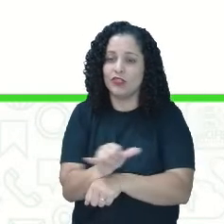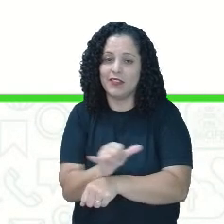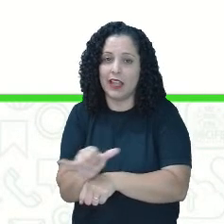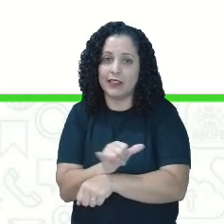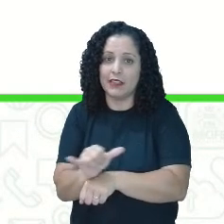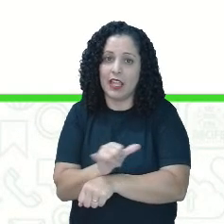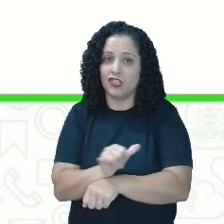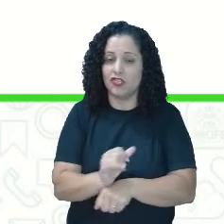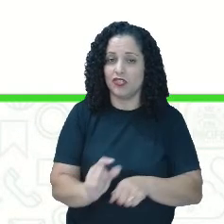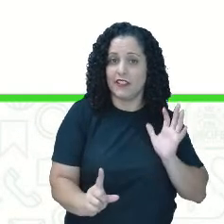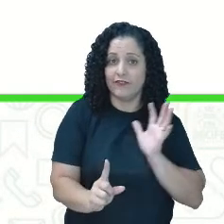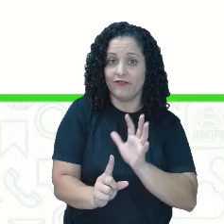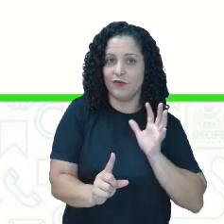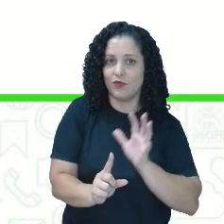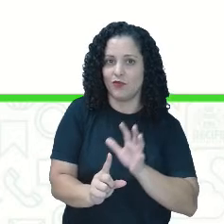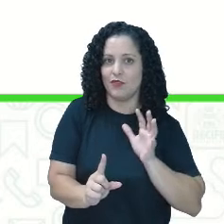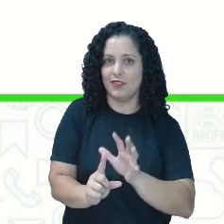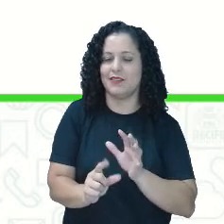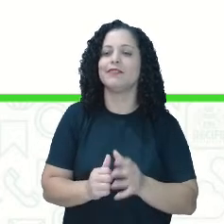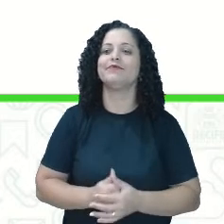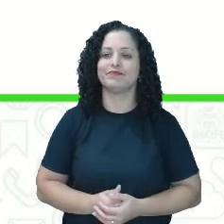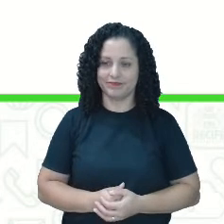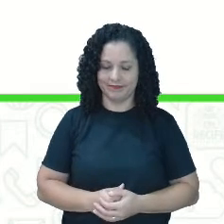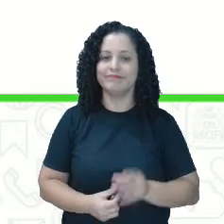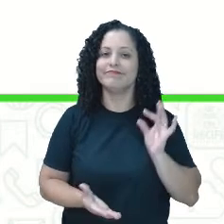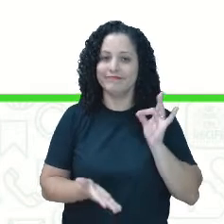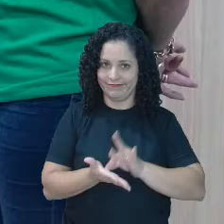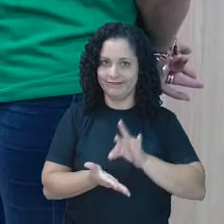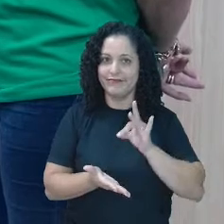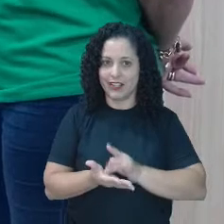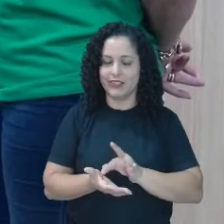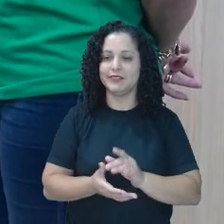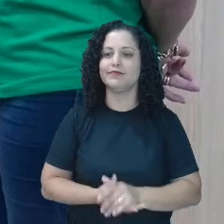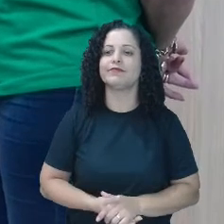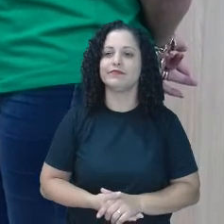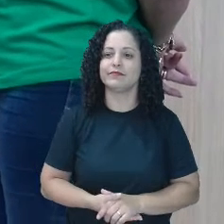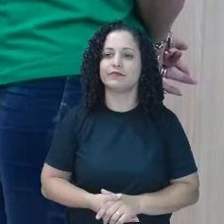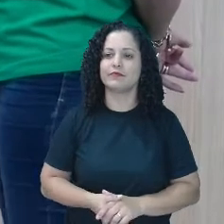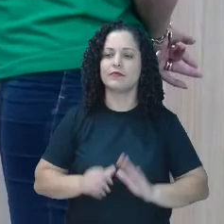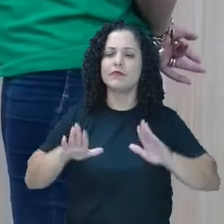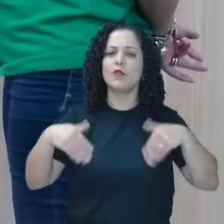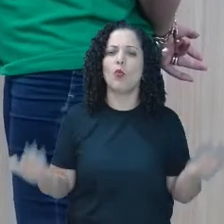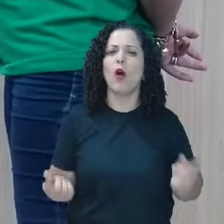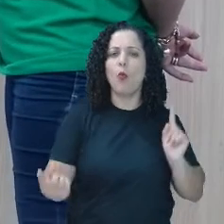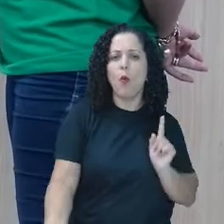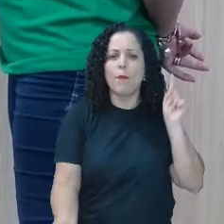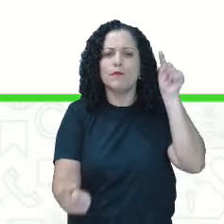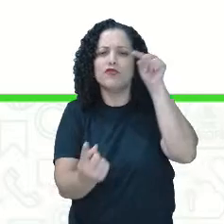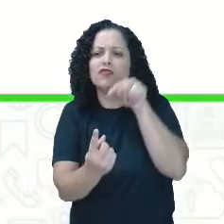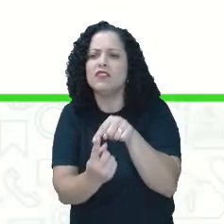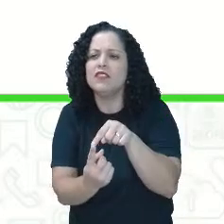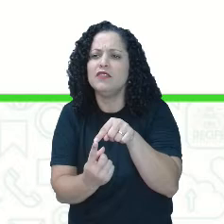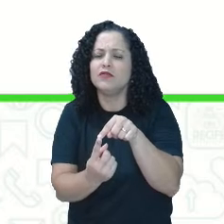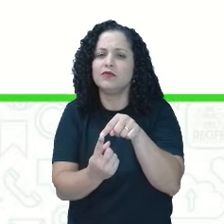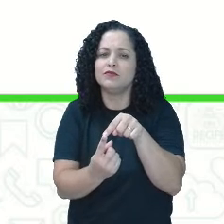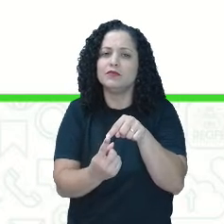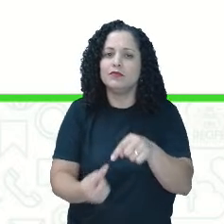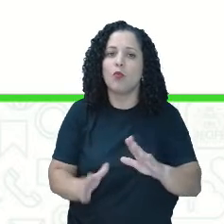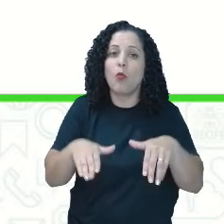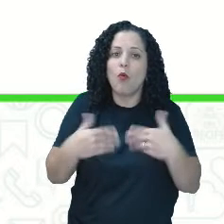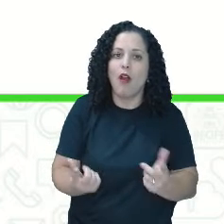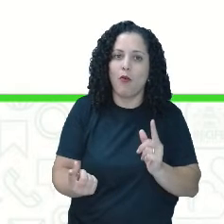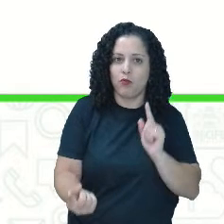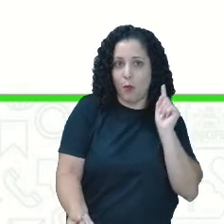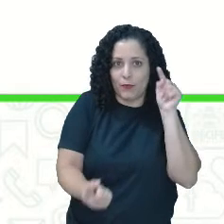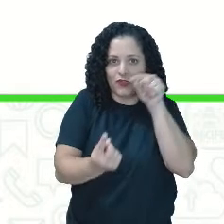de manipulação. E é mesmo. Em que objetivo, né? Em que o